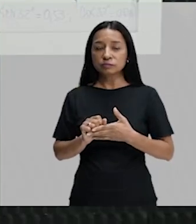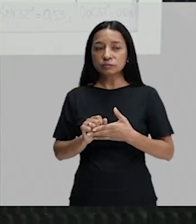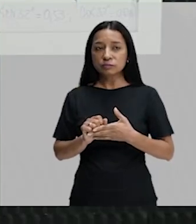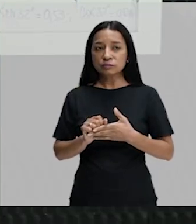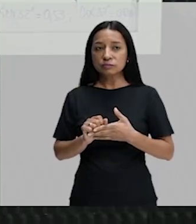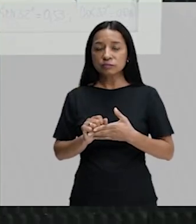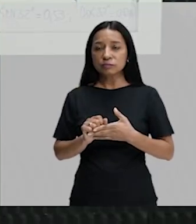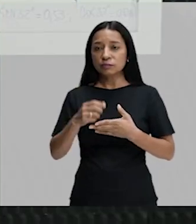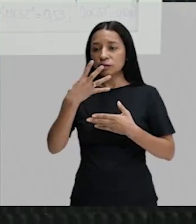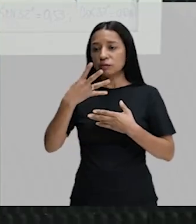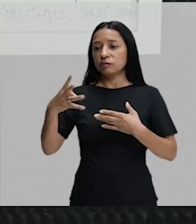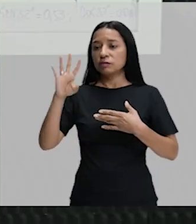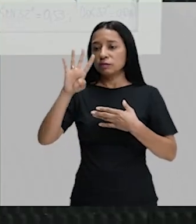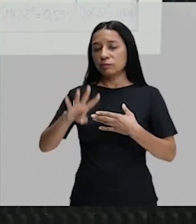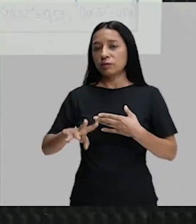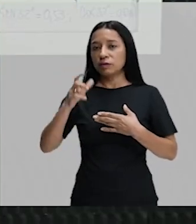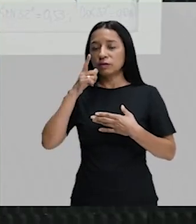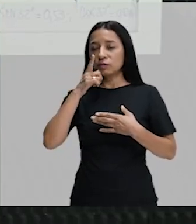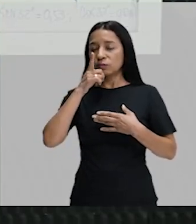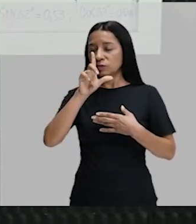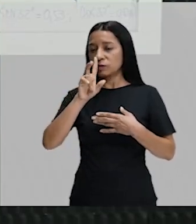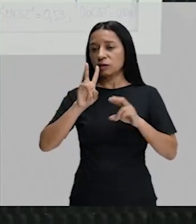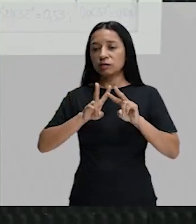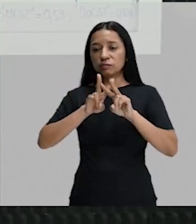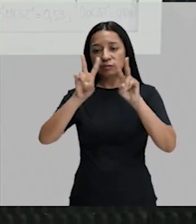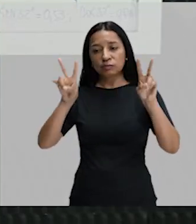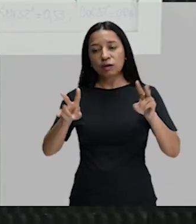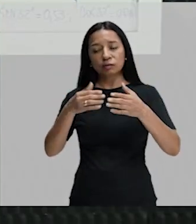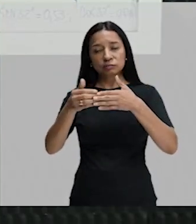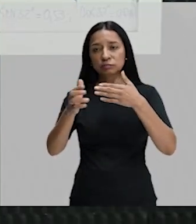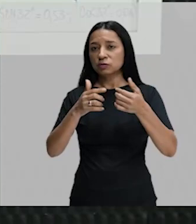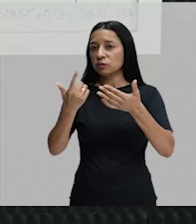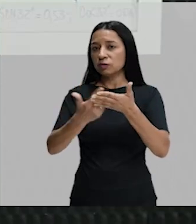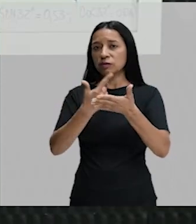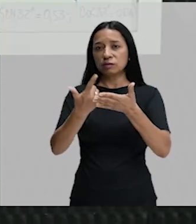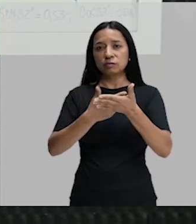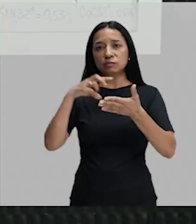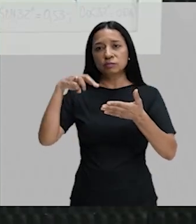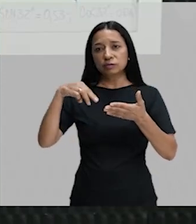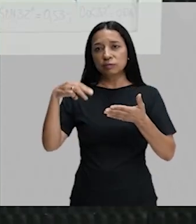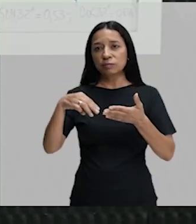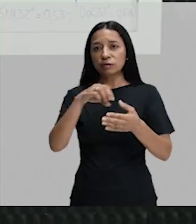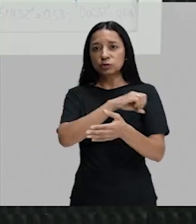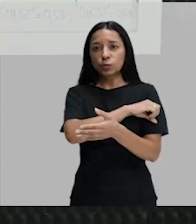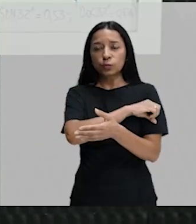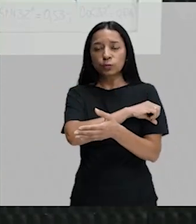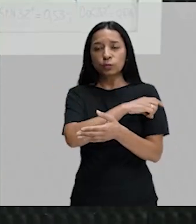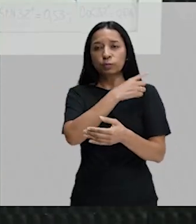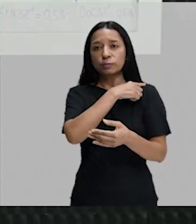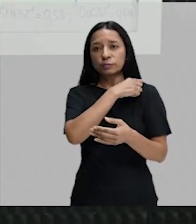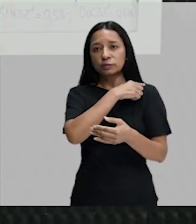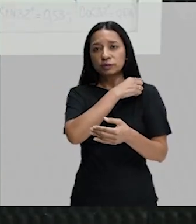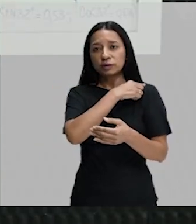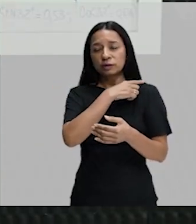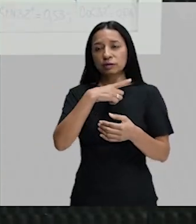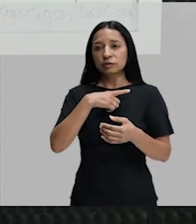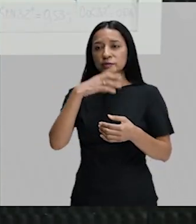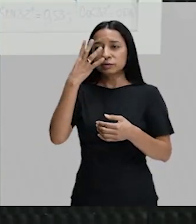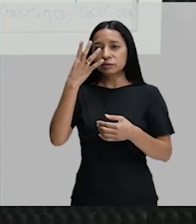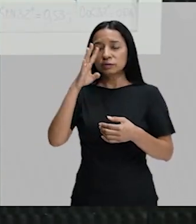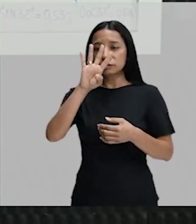você consegue visualizar em qualquer livro de matemática, você do 9º ano ou da primeira série, você vai ter a